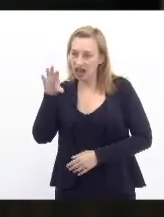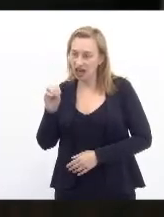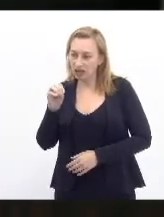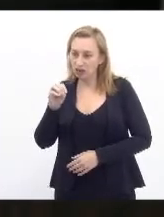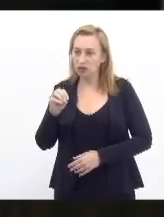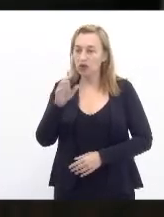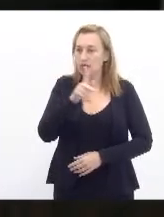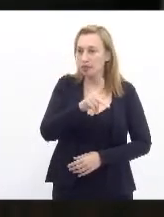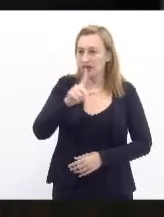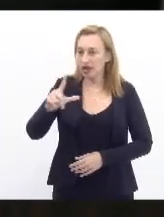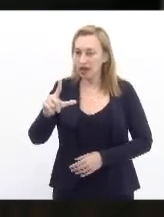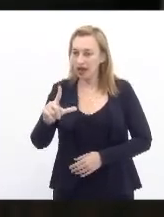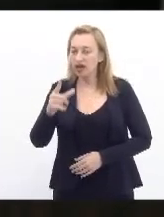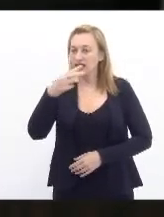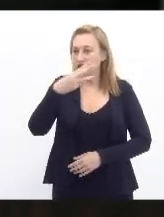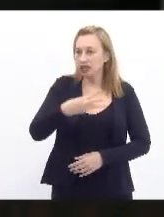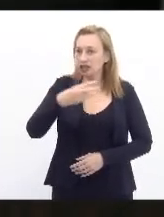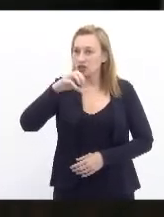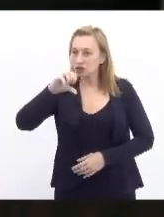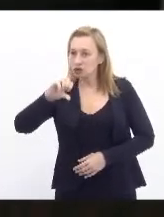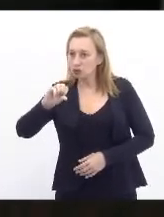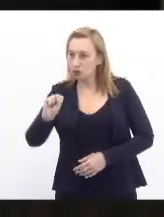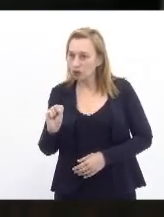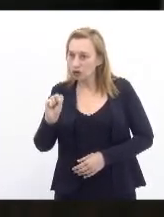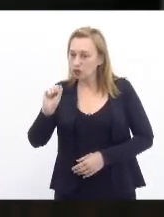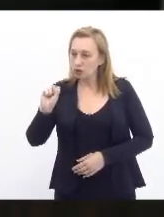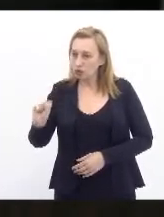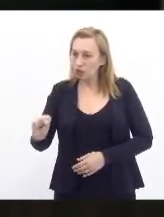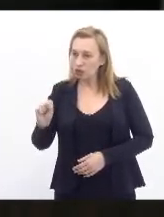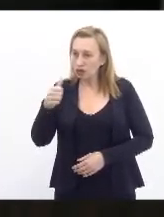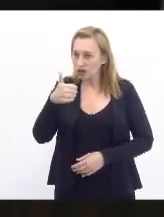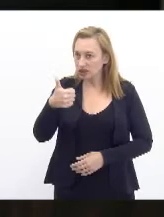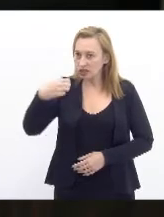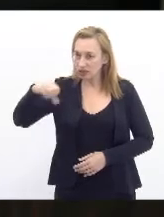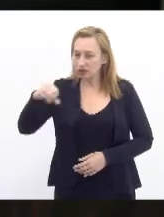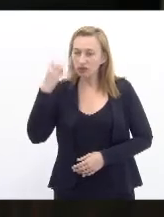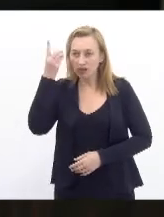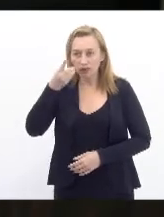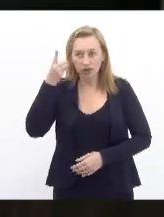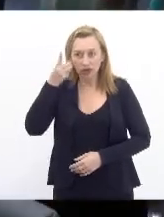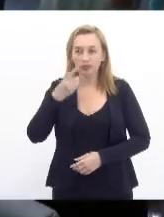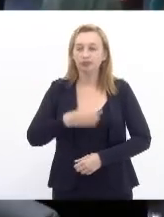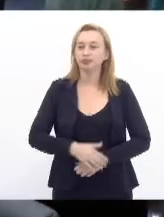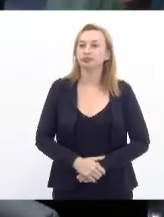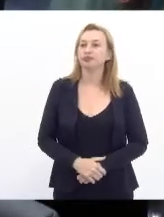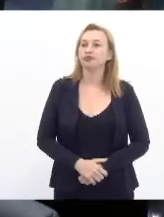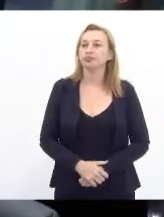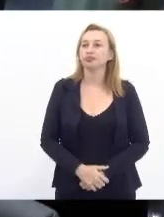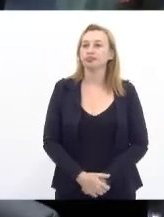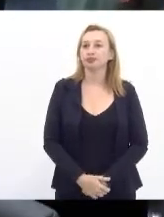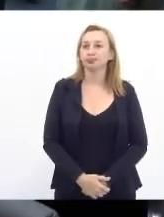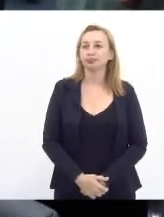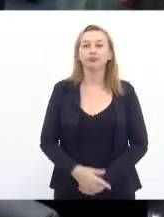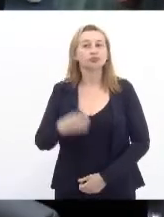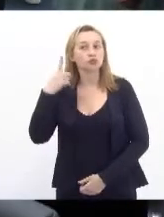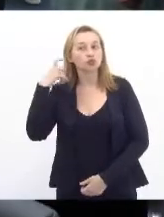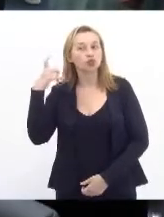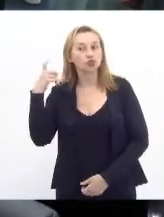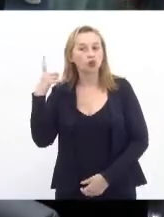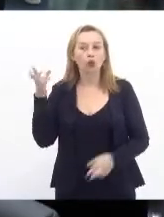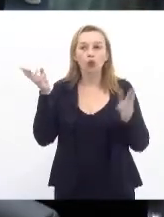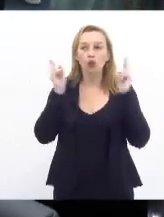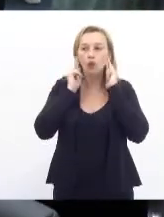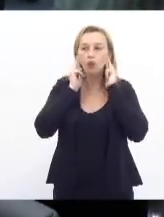ao PL 3888 de 19, deputado Sub. Seu som está fechado.